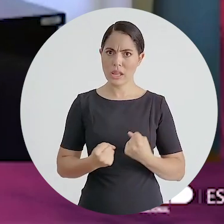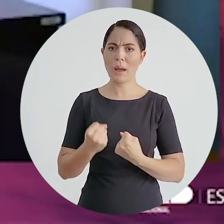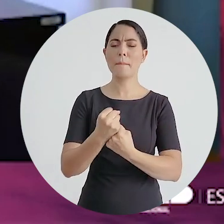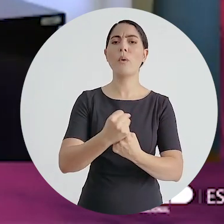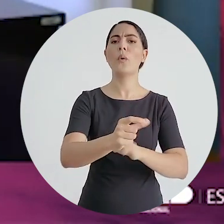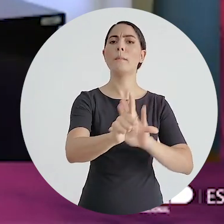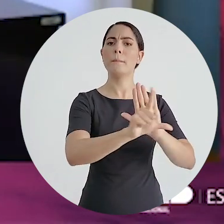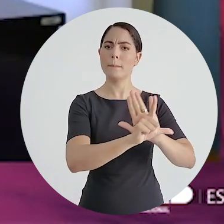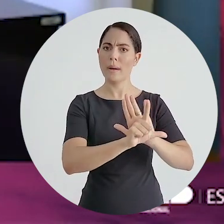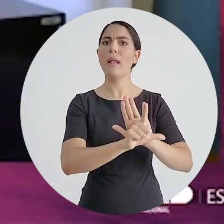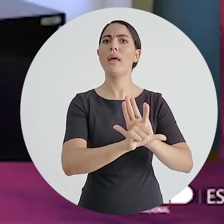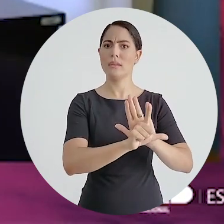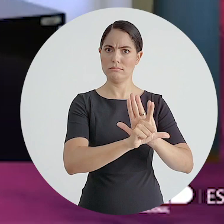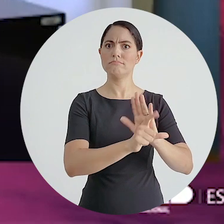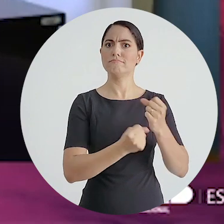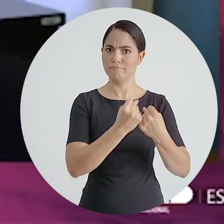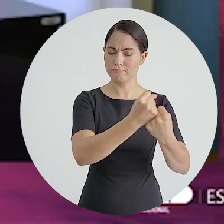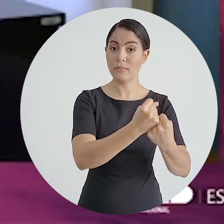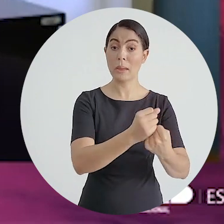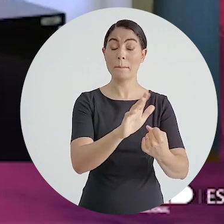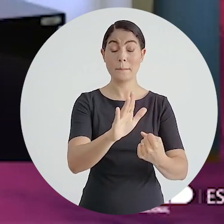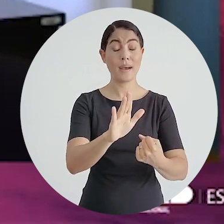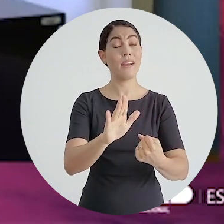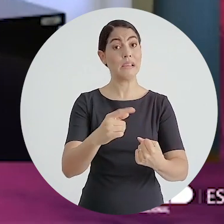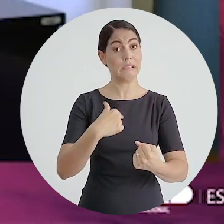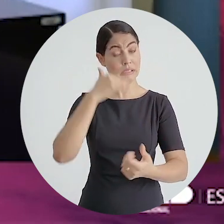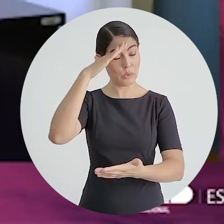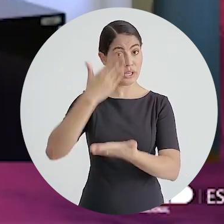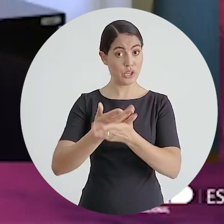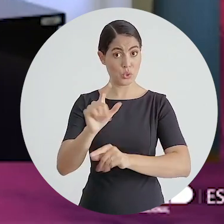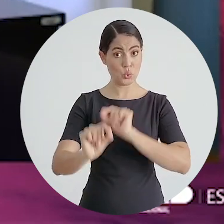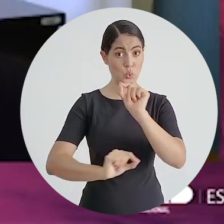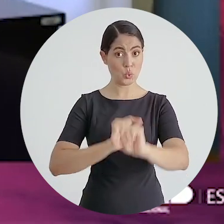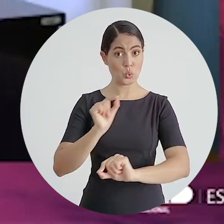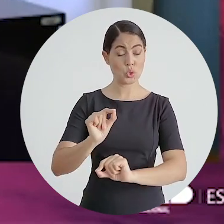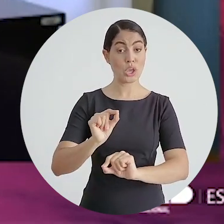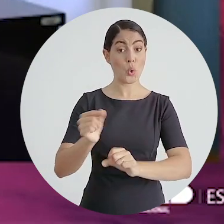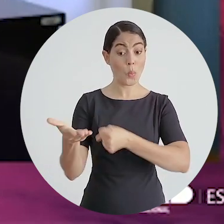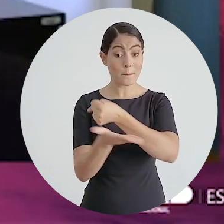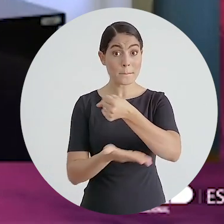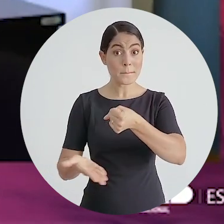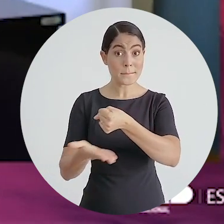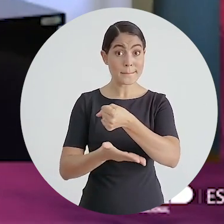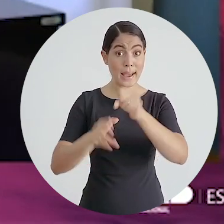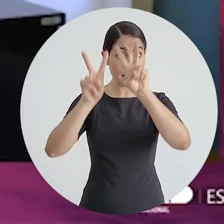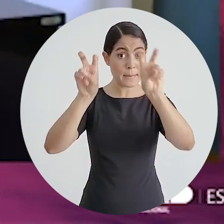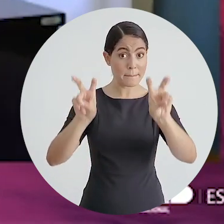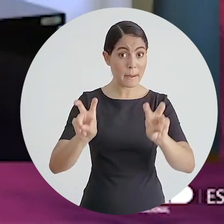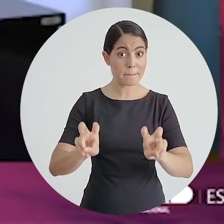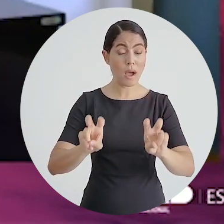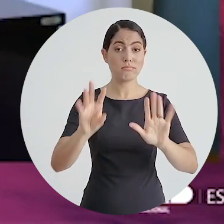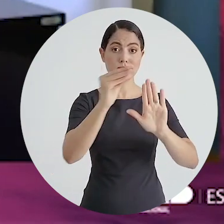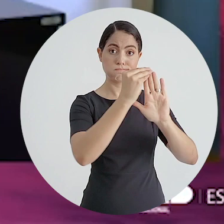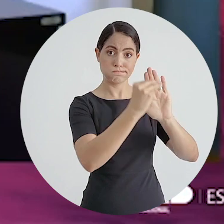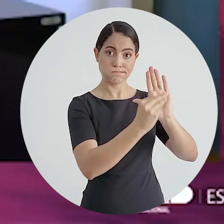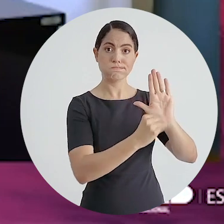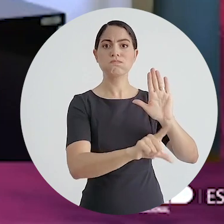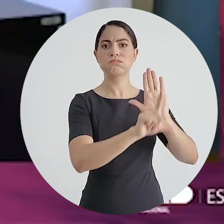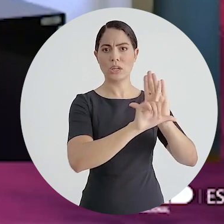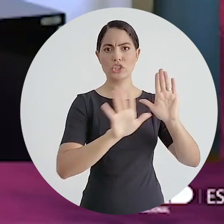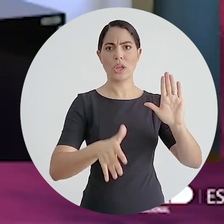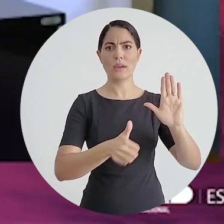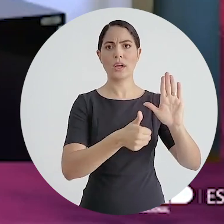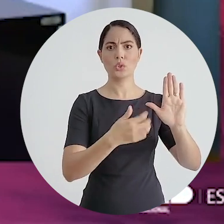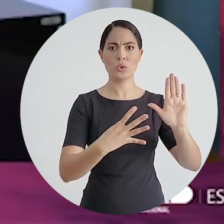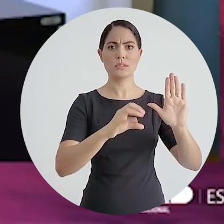dar contornos para a lei, mas de toda sorte, eu acredito assim, que as premissas básicas já estão